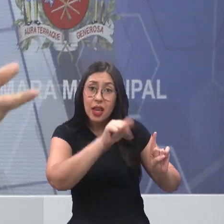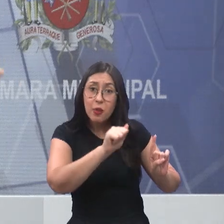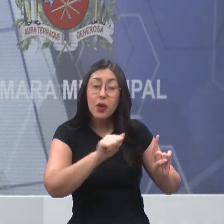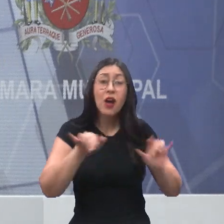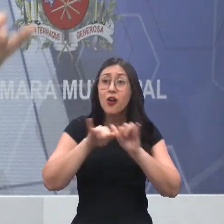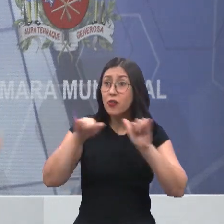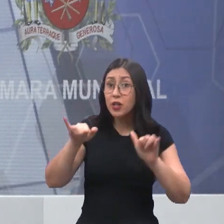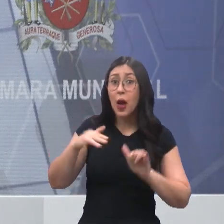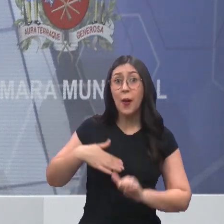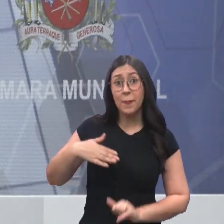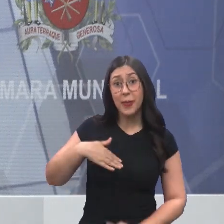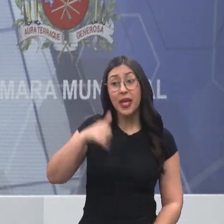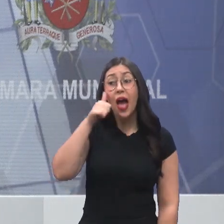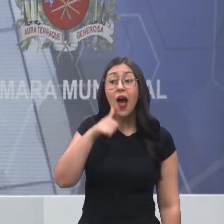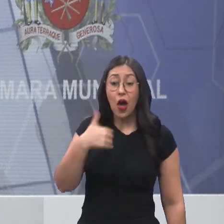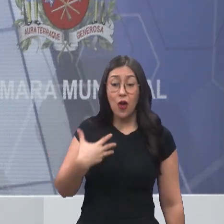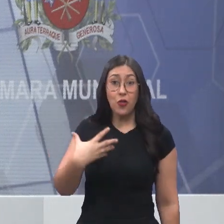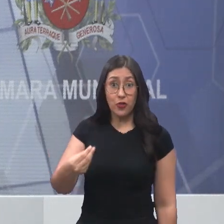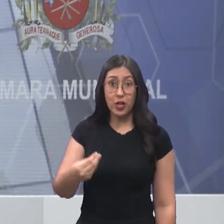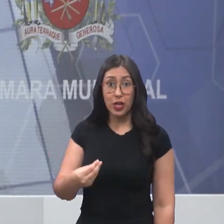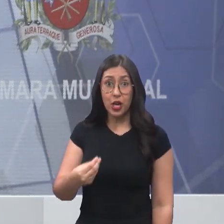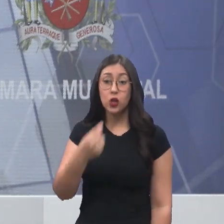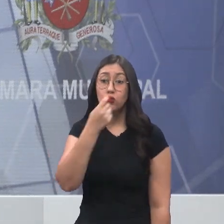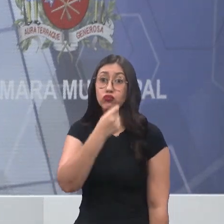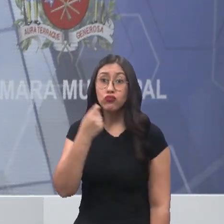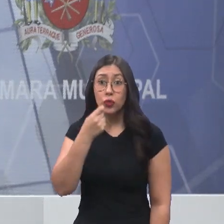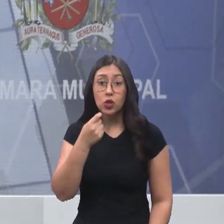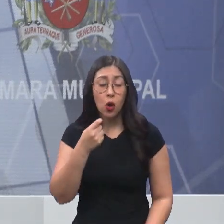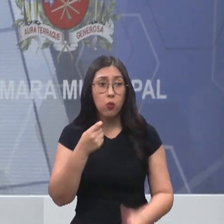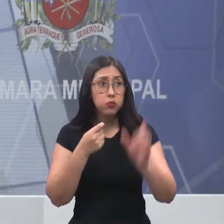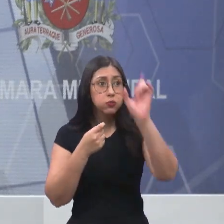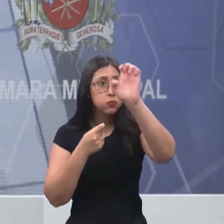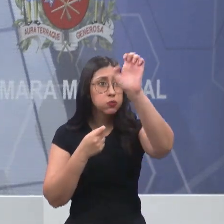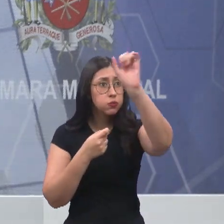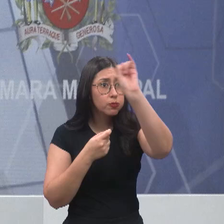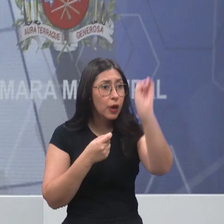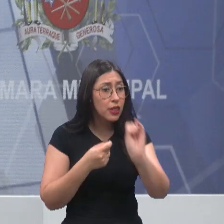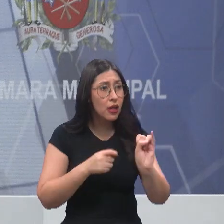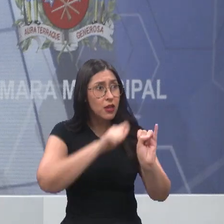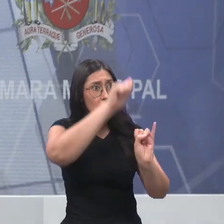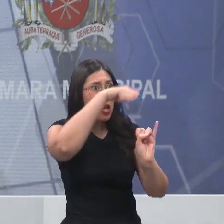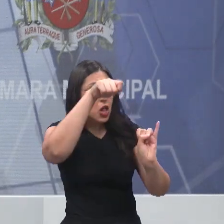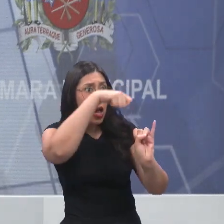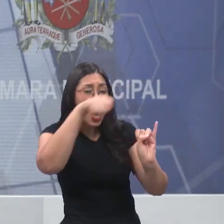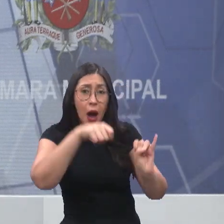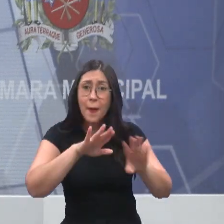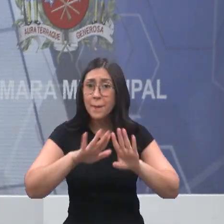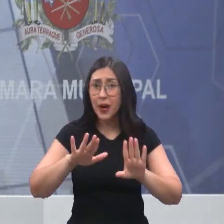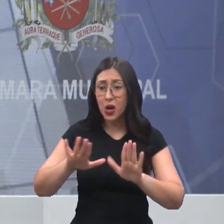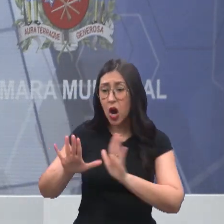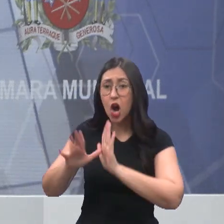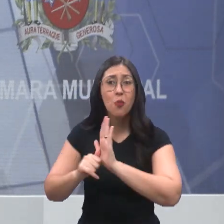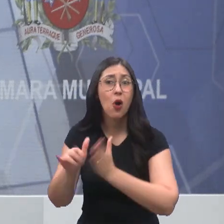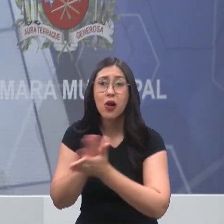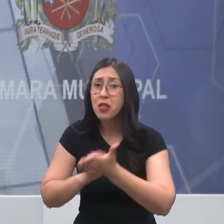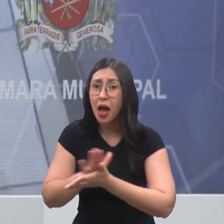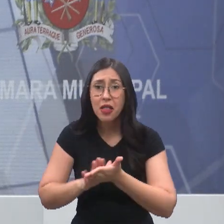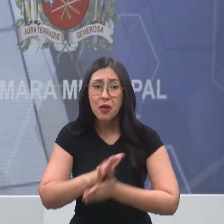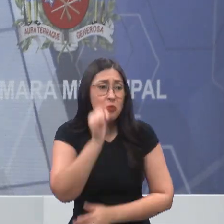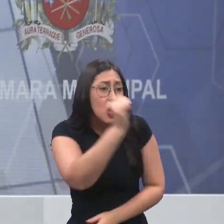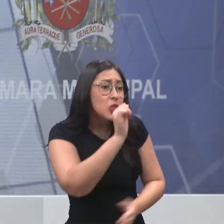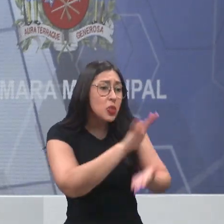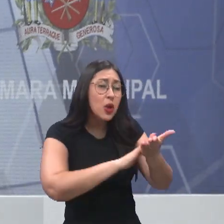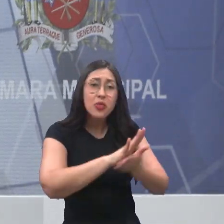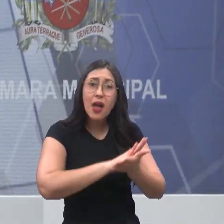um batom numa estátua. A minha filha não assaltou ninguém, a minha filha não matou ninguém. E a minha filha escreveu uma